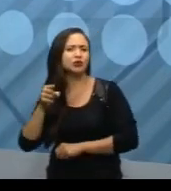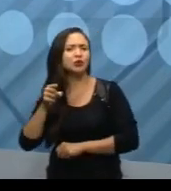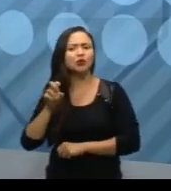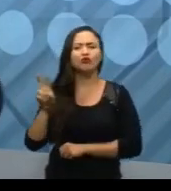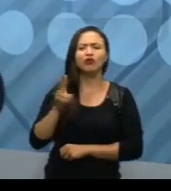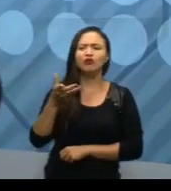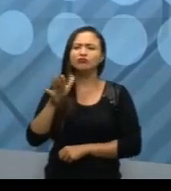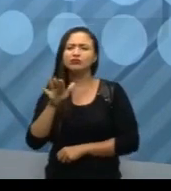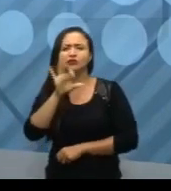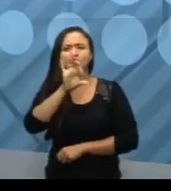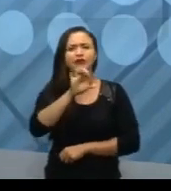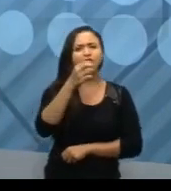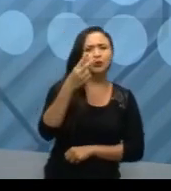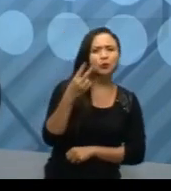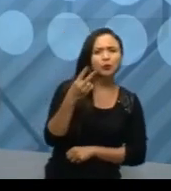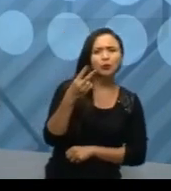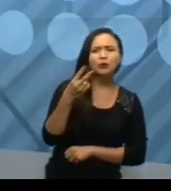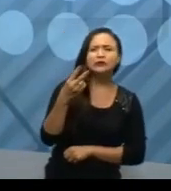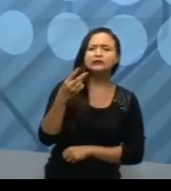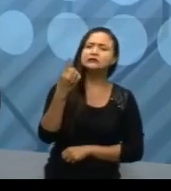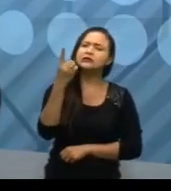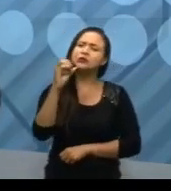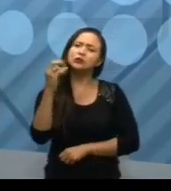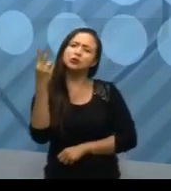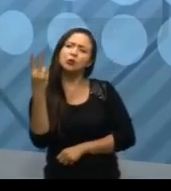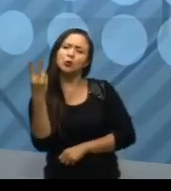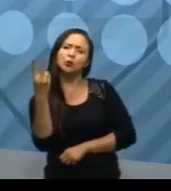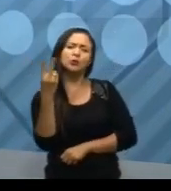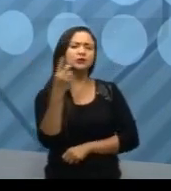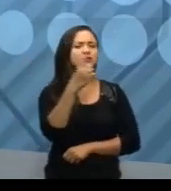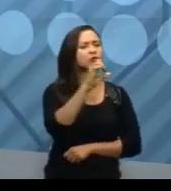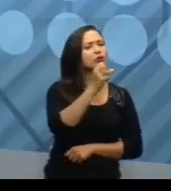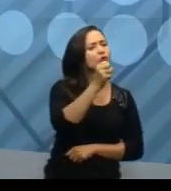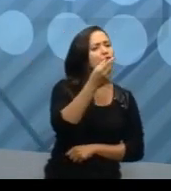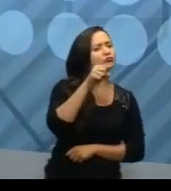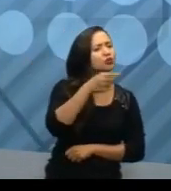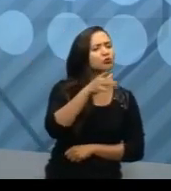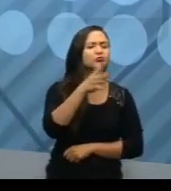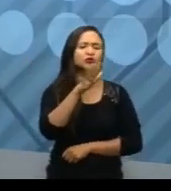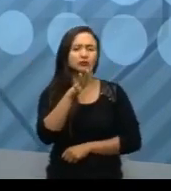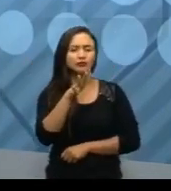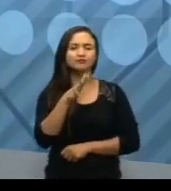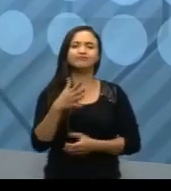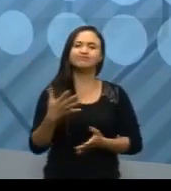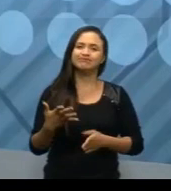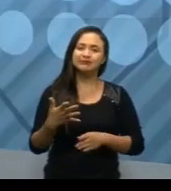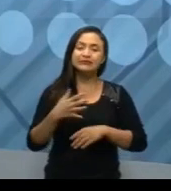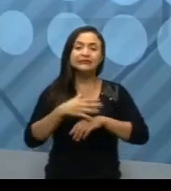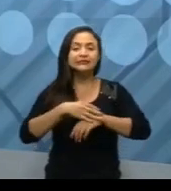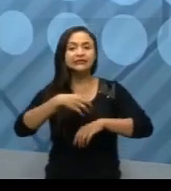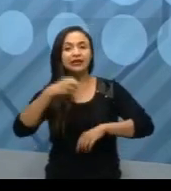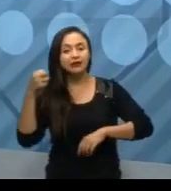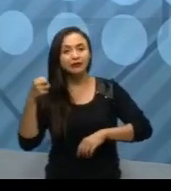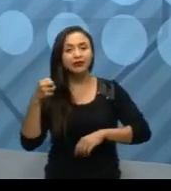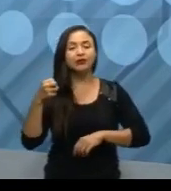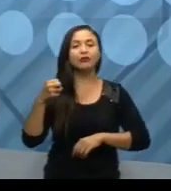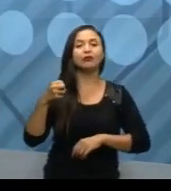de 92, 102, 108 mil reais, tá? Ganha, geralmente,